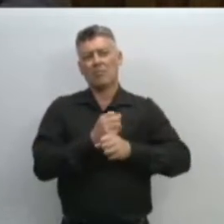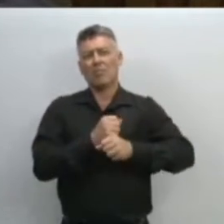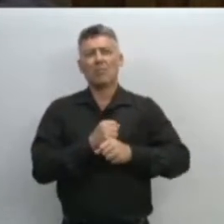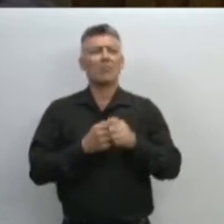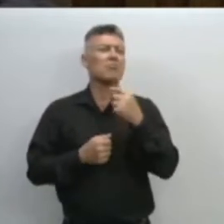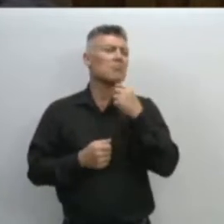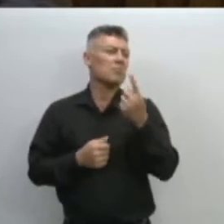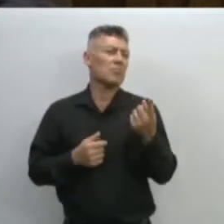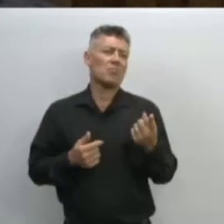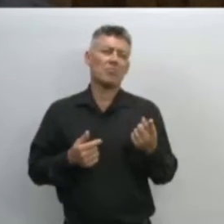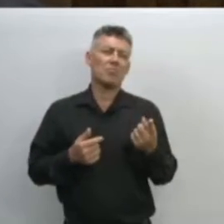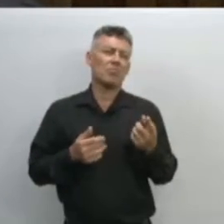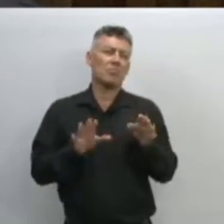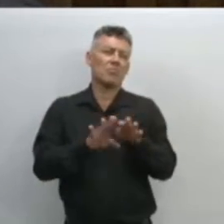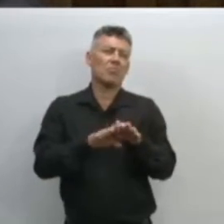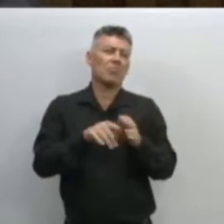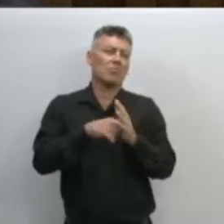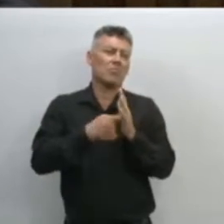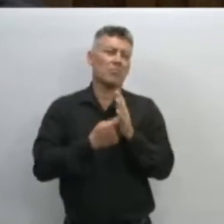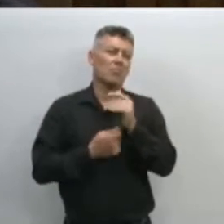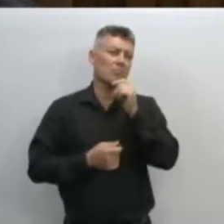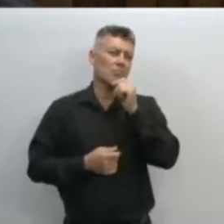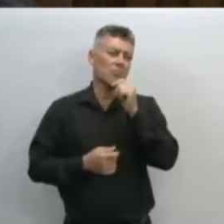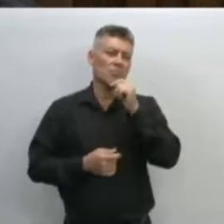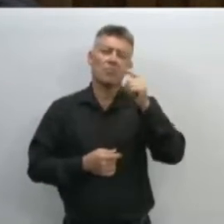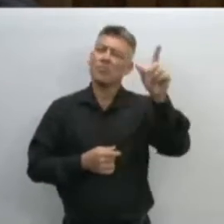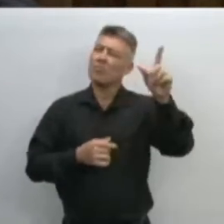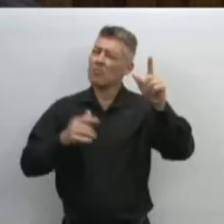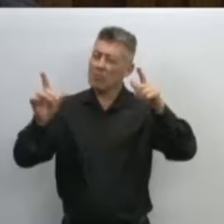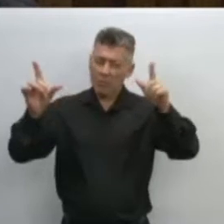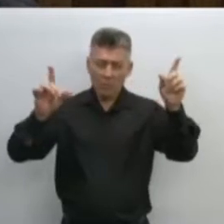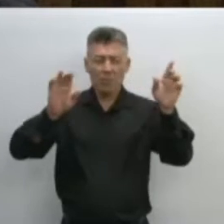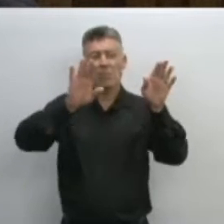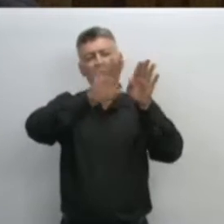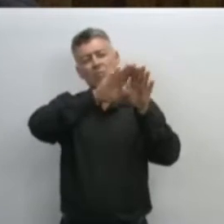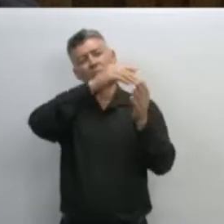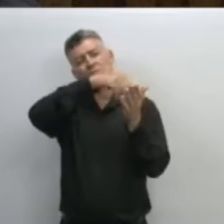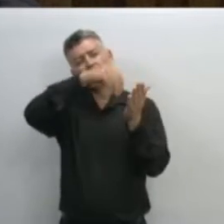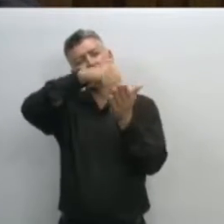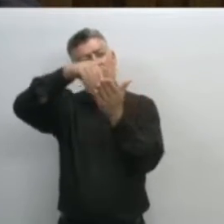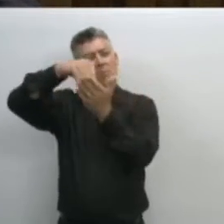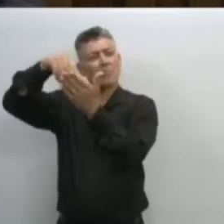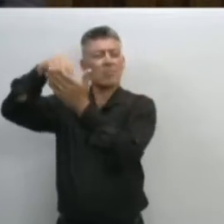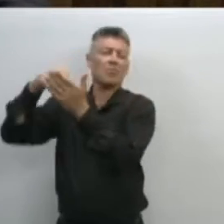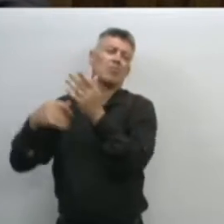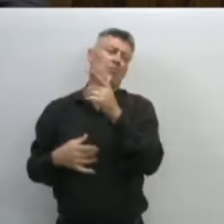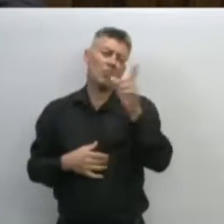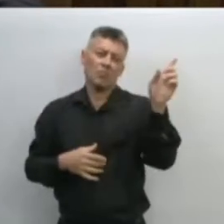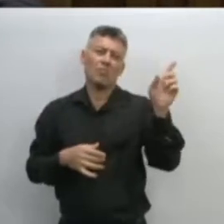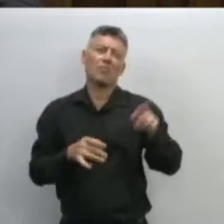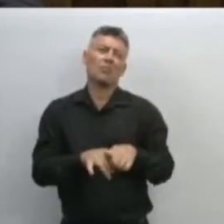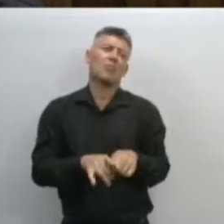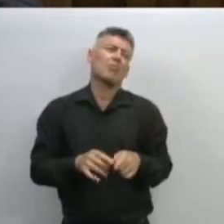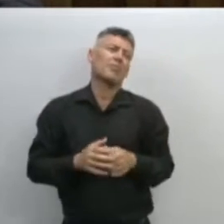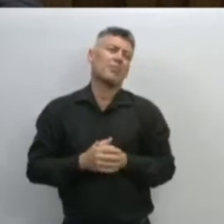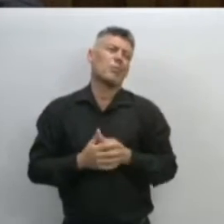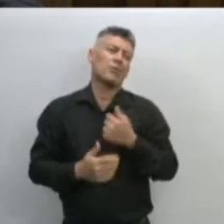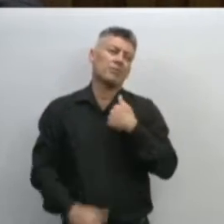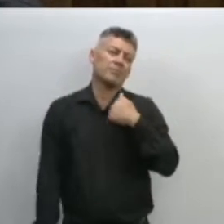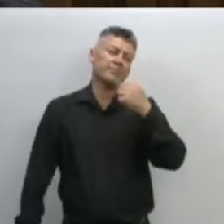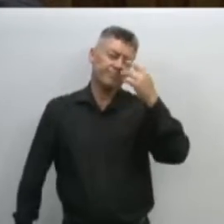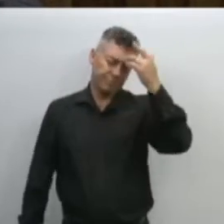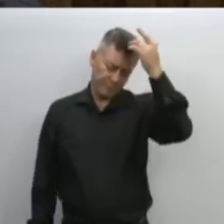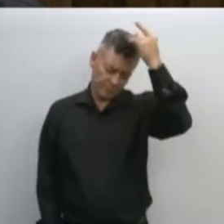não se fecha, fosse atendida nas demais secretarias. Só isso. Eu não sei, na minha